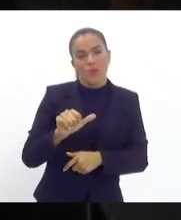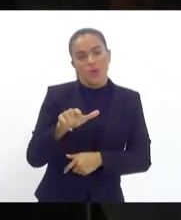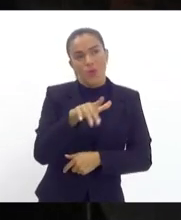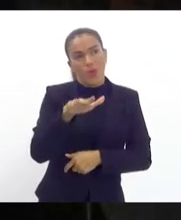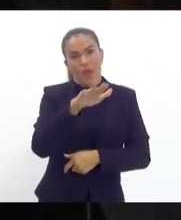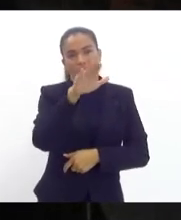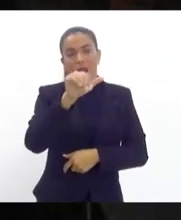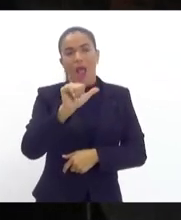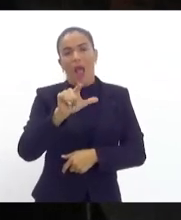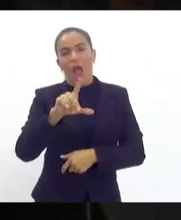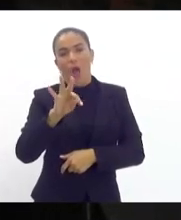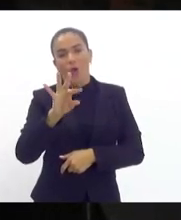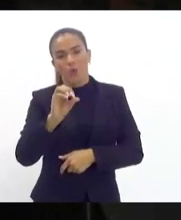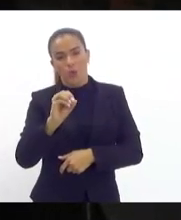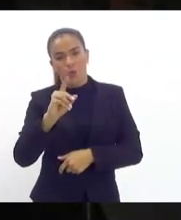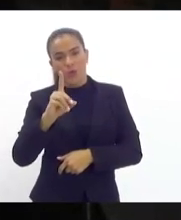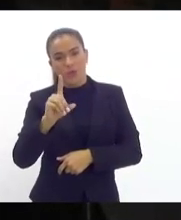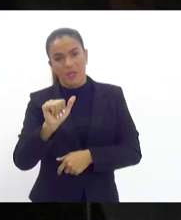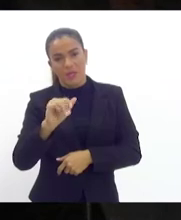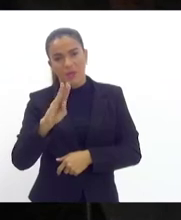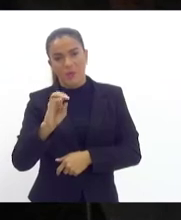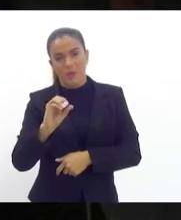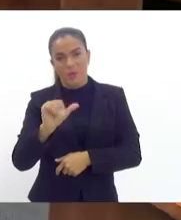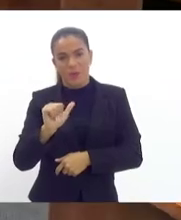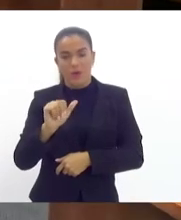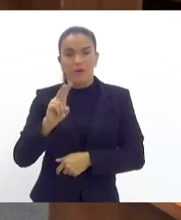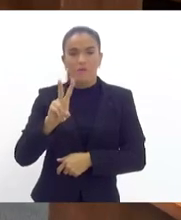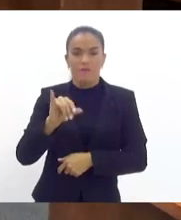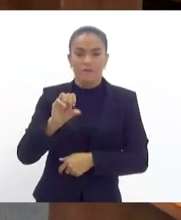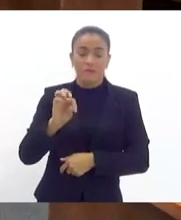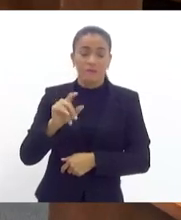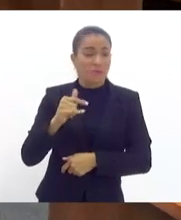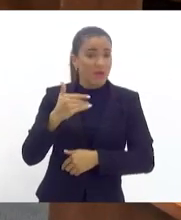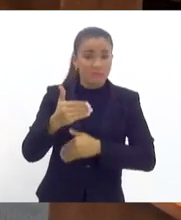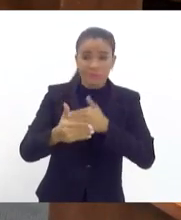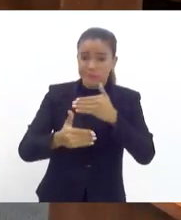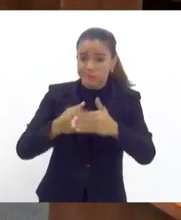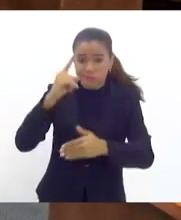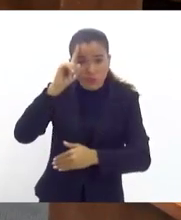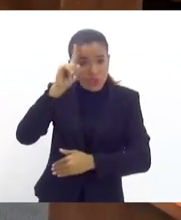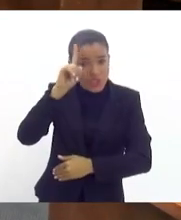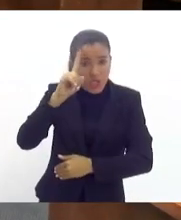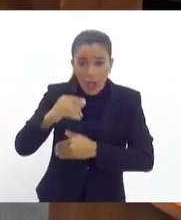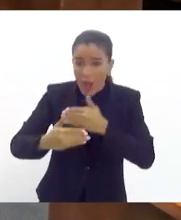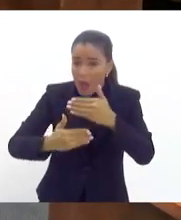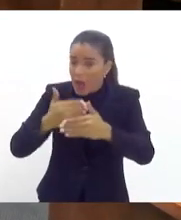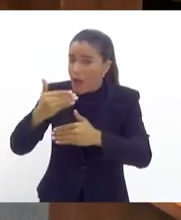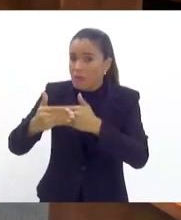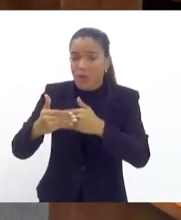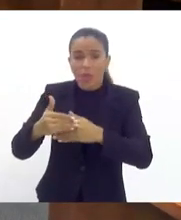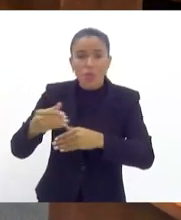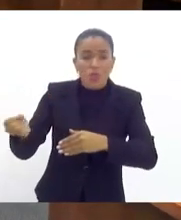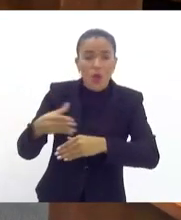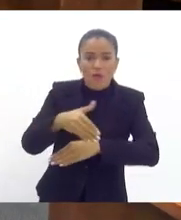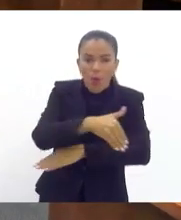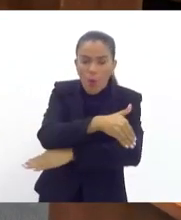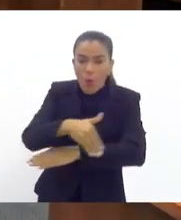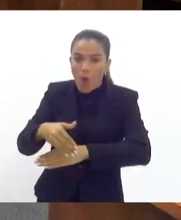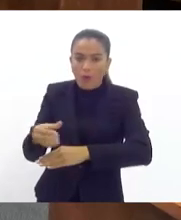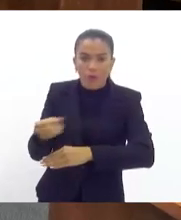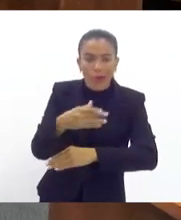Batalhão e lá e resolveu o problema porque a cada dia que passa nós temos uma nova Rua nós temos uma nova construção